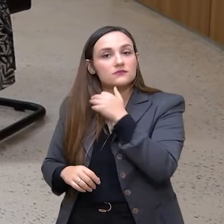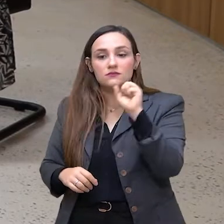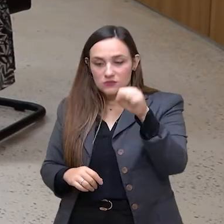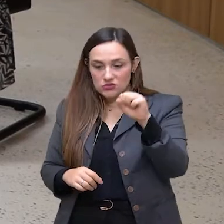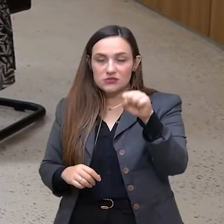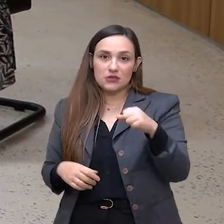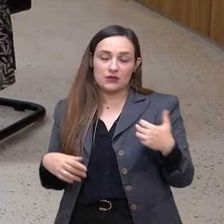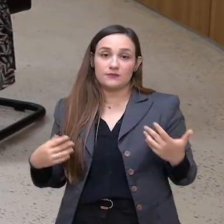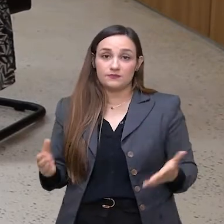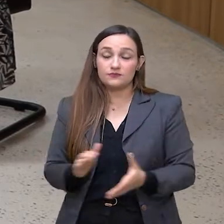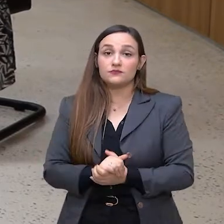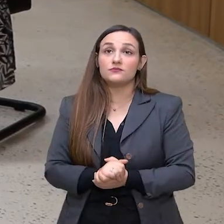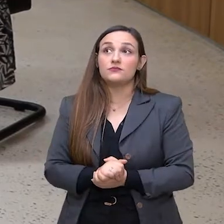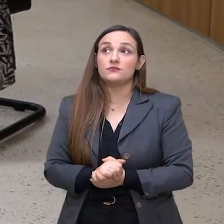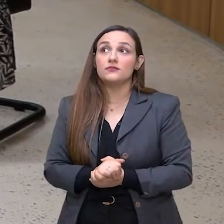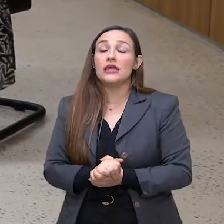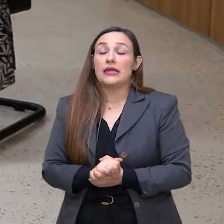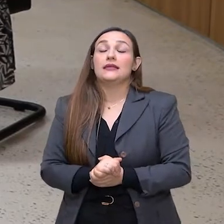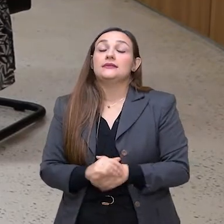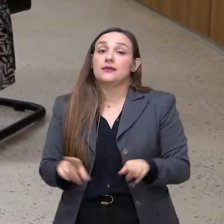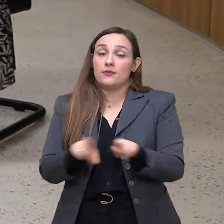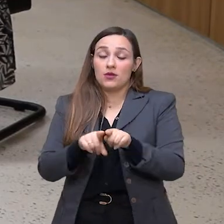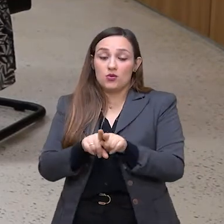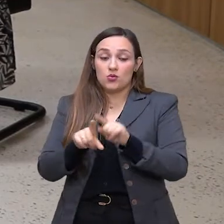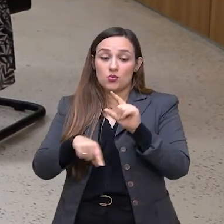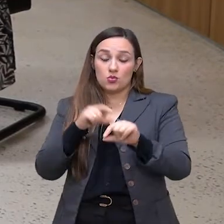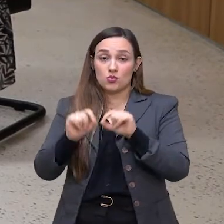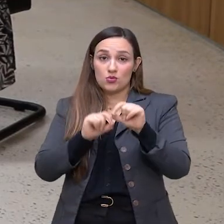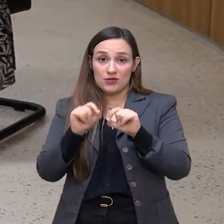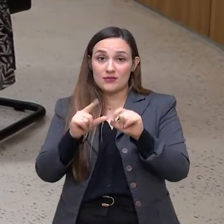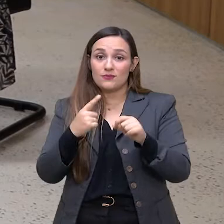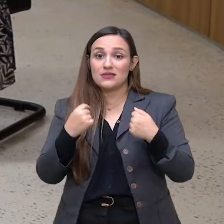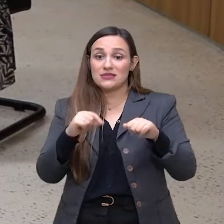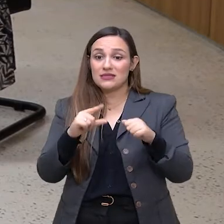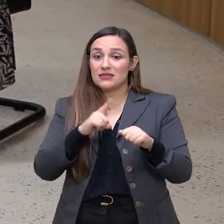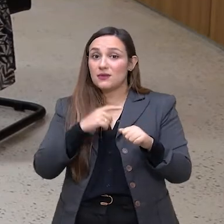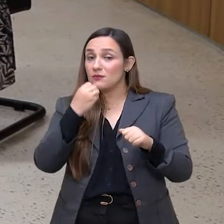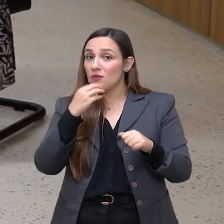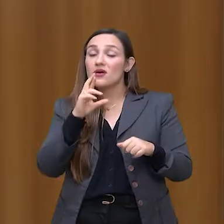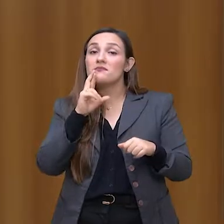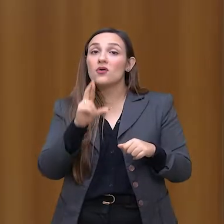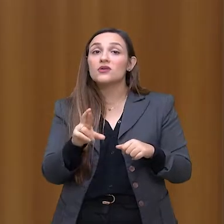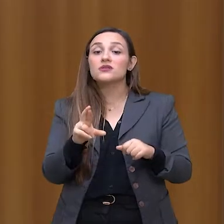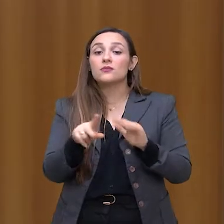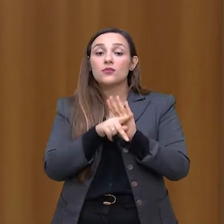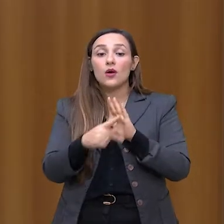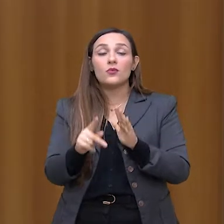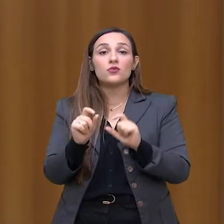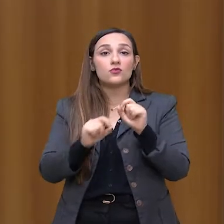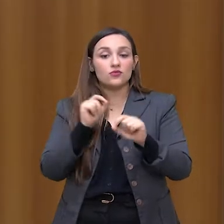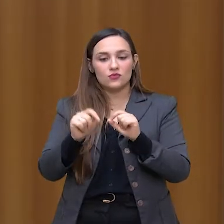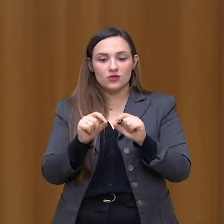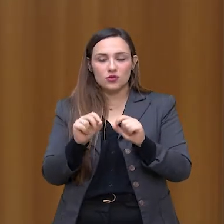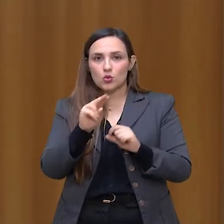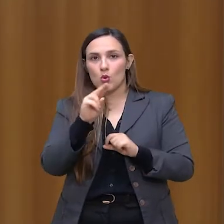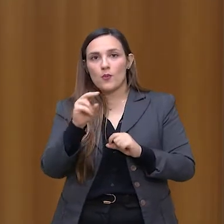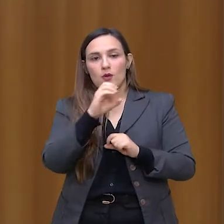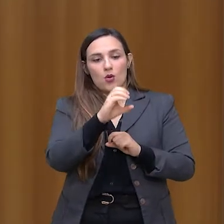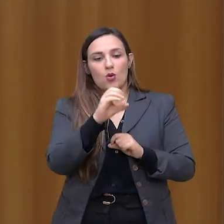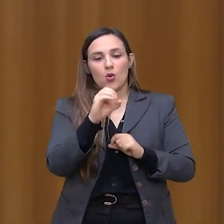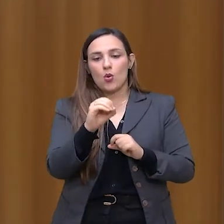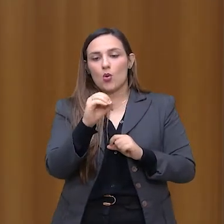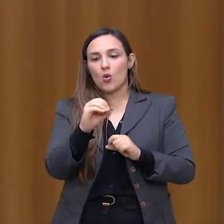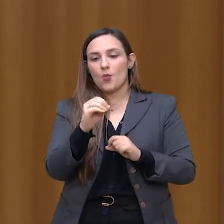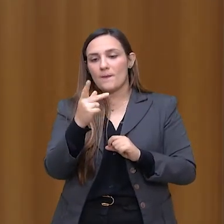Grandes resultados. E até depois também tem grandes resultados na questão dos resíduos, eu trabalhar com